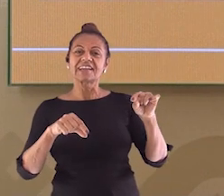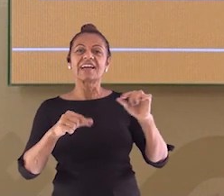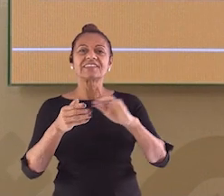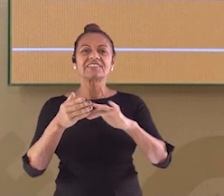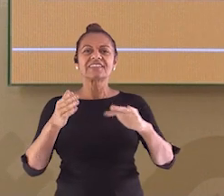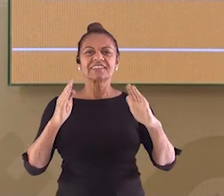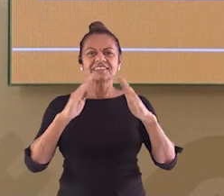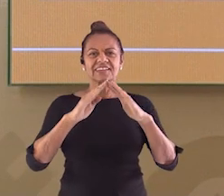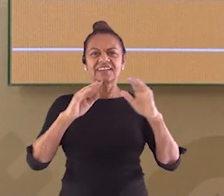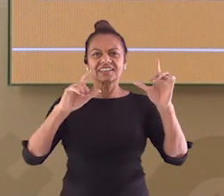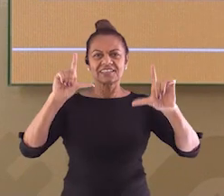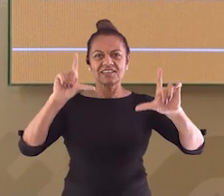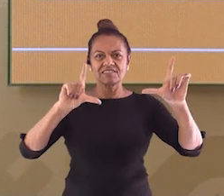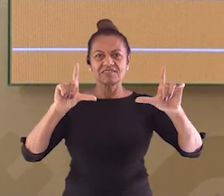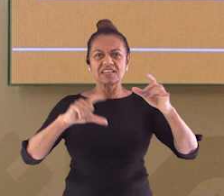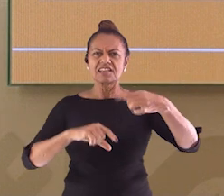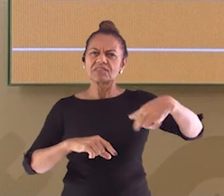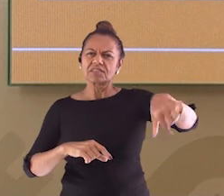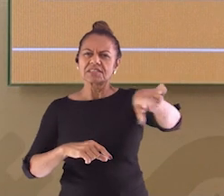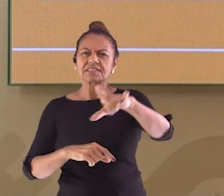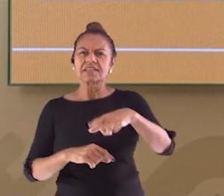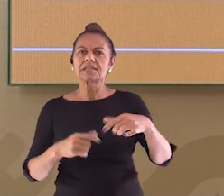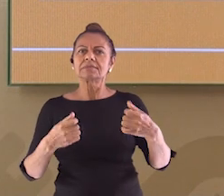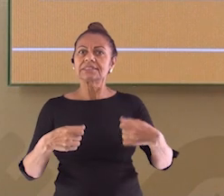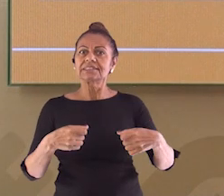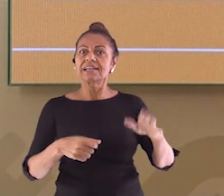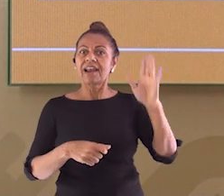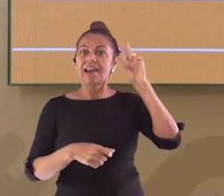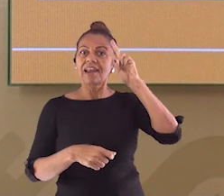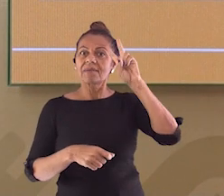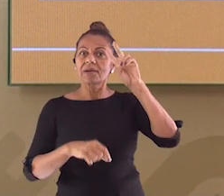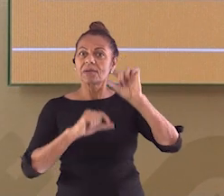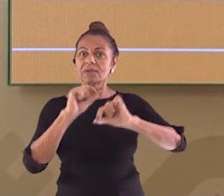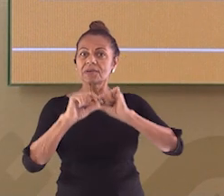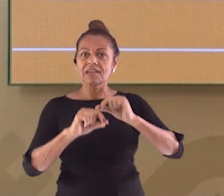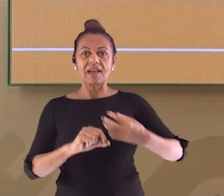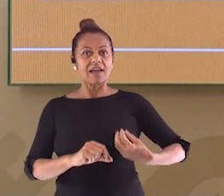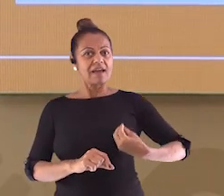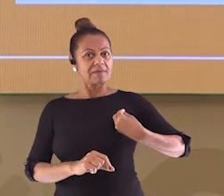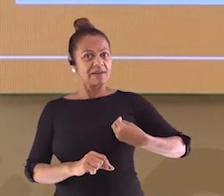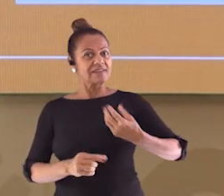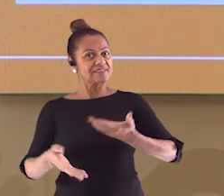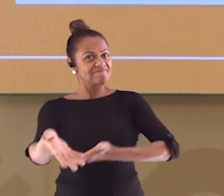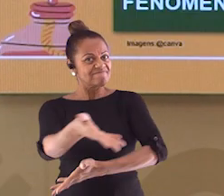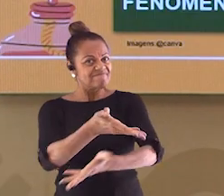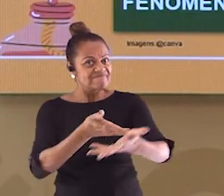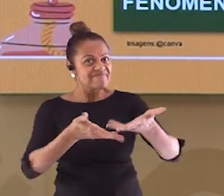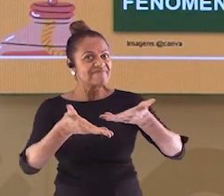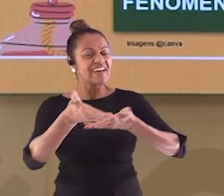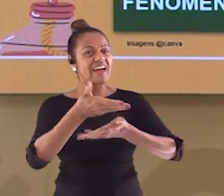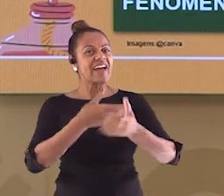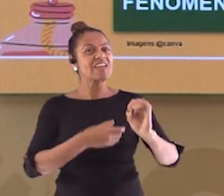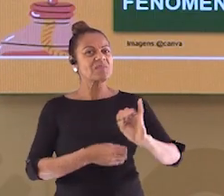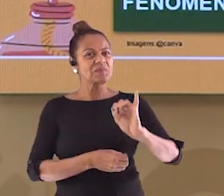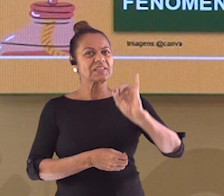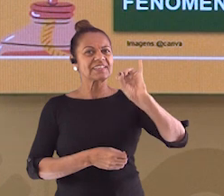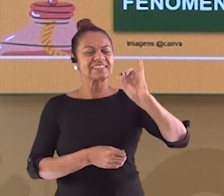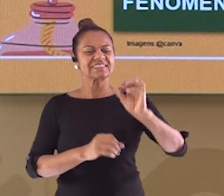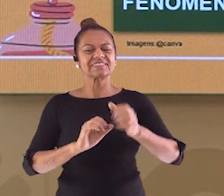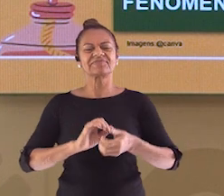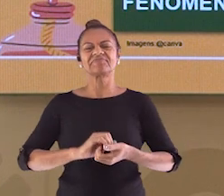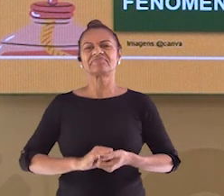TV. Lembre-se que a sua participação é muito importante para nós. Foram muitos conteúdos,